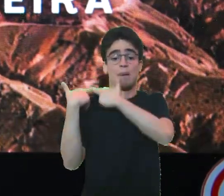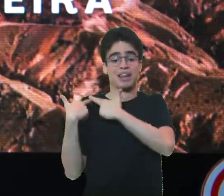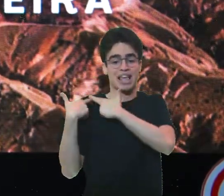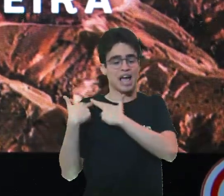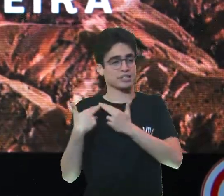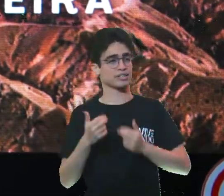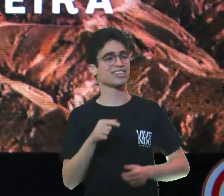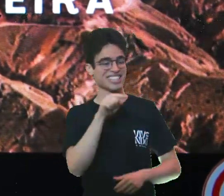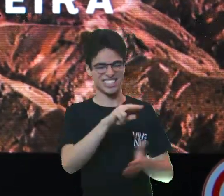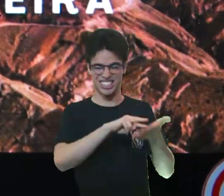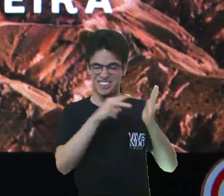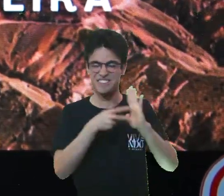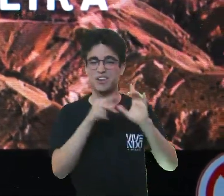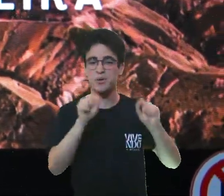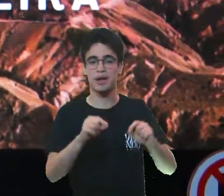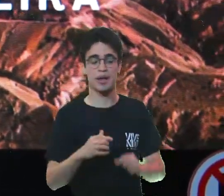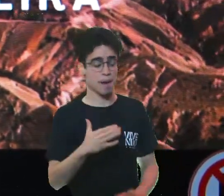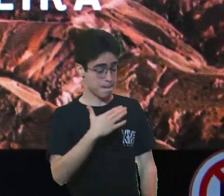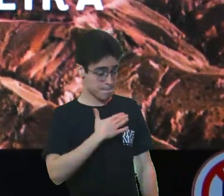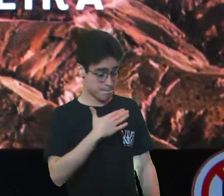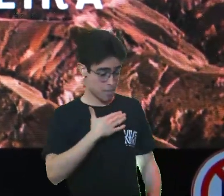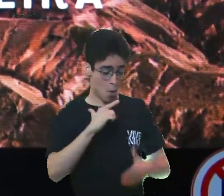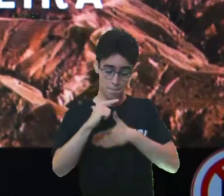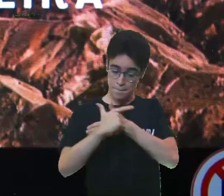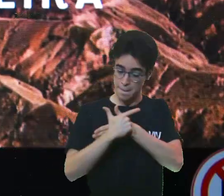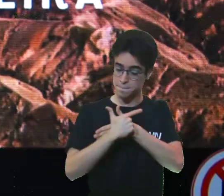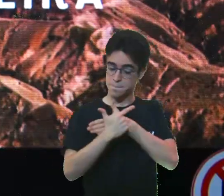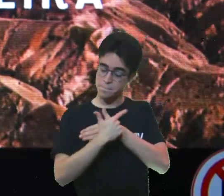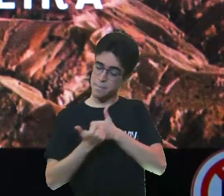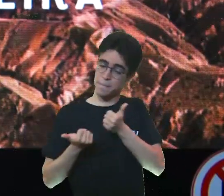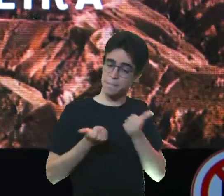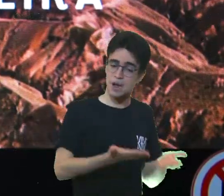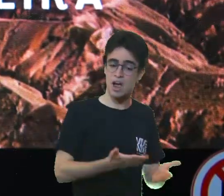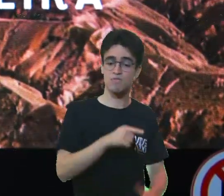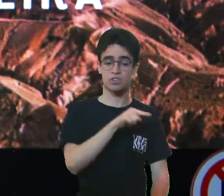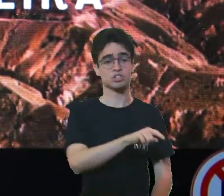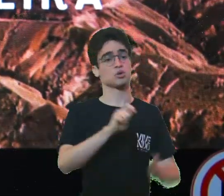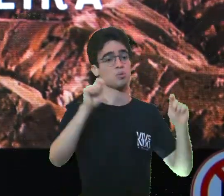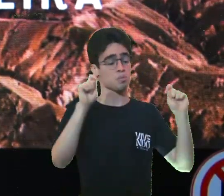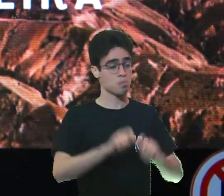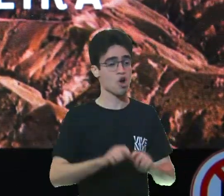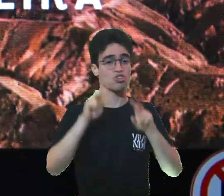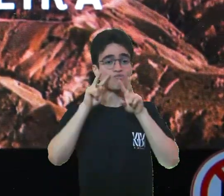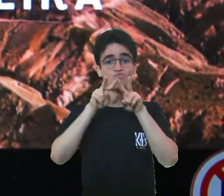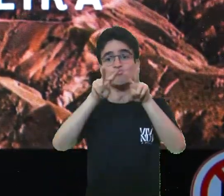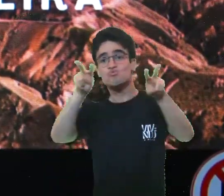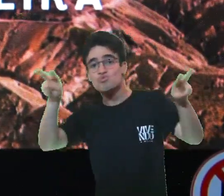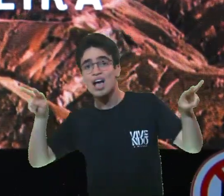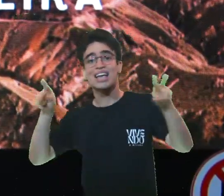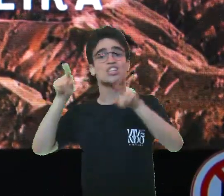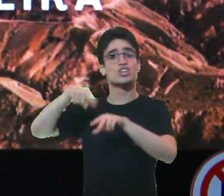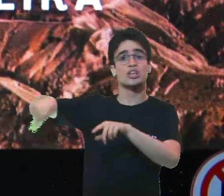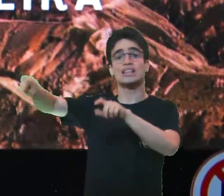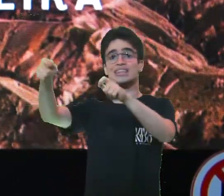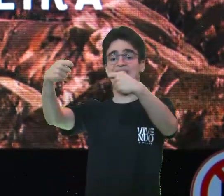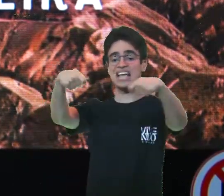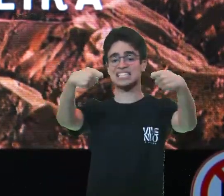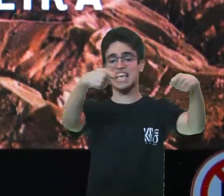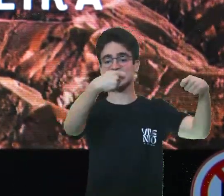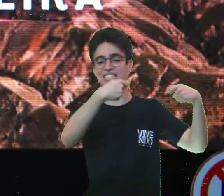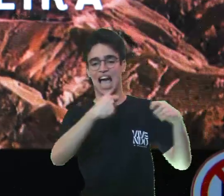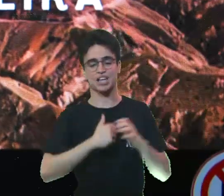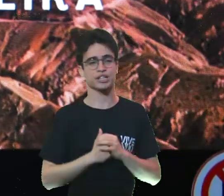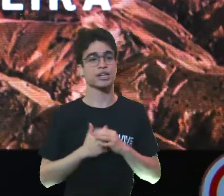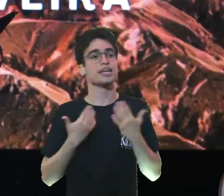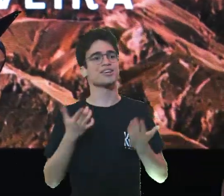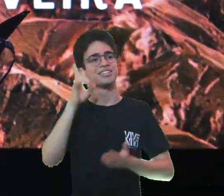no seu ombro a minha causa e olhe diretamente para isso. Deus começa falando para Abraão